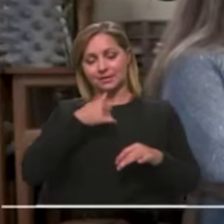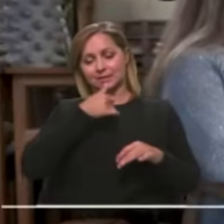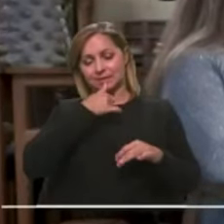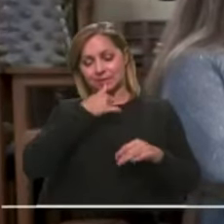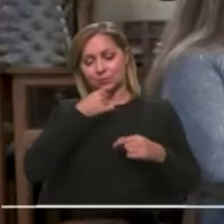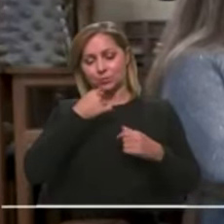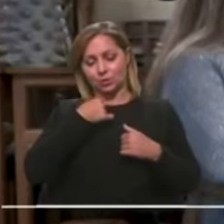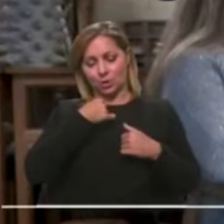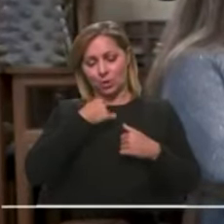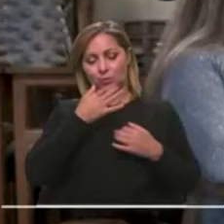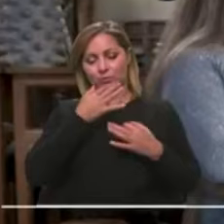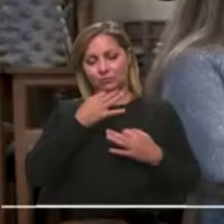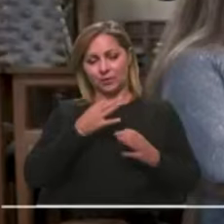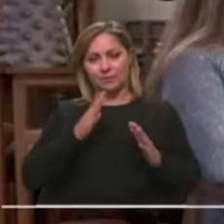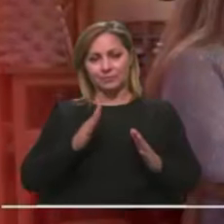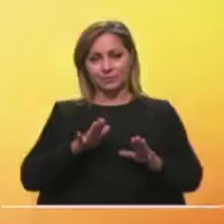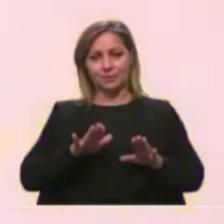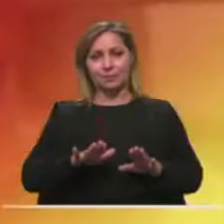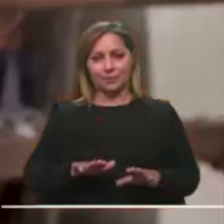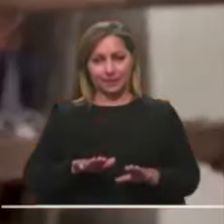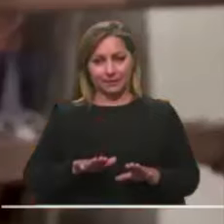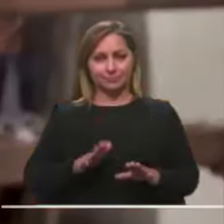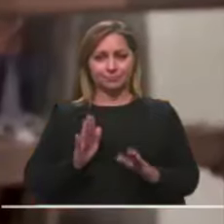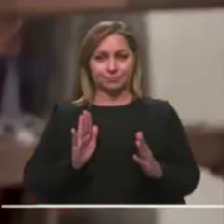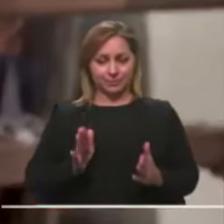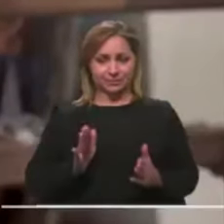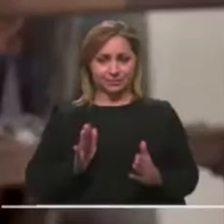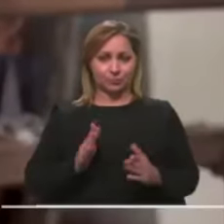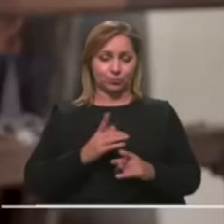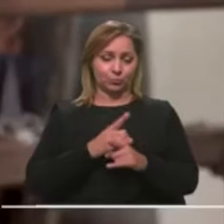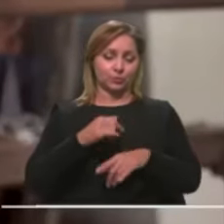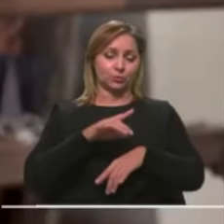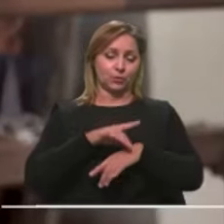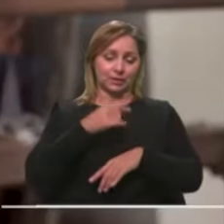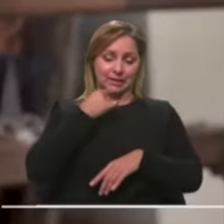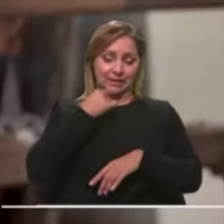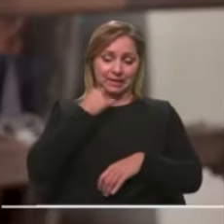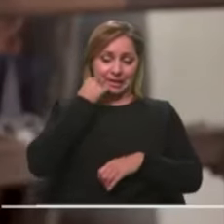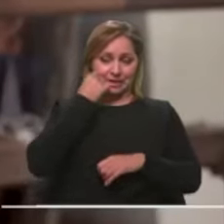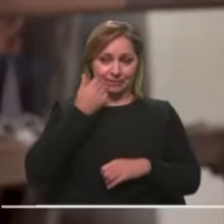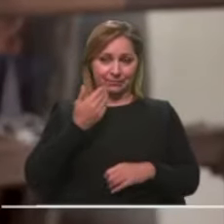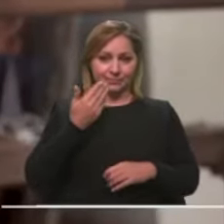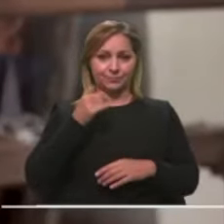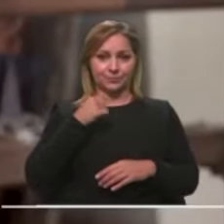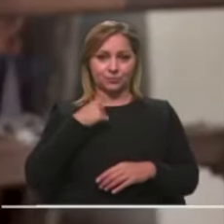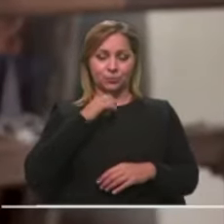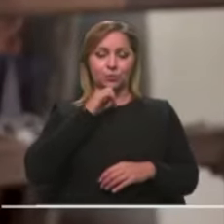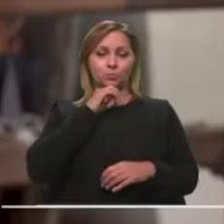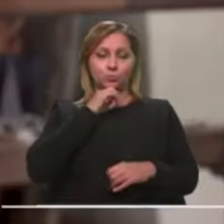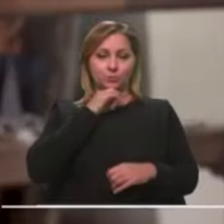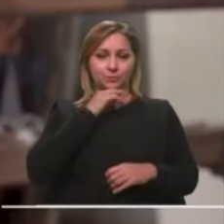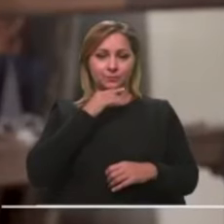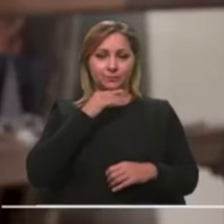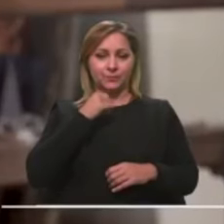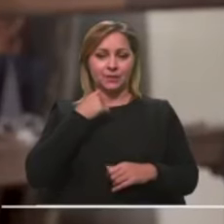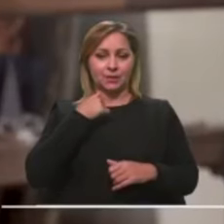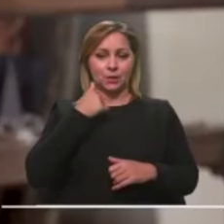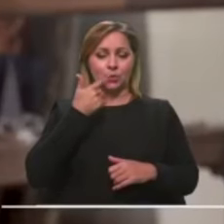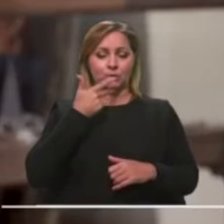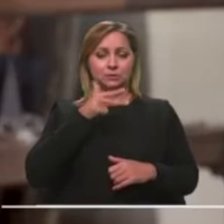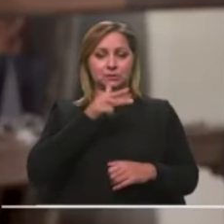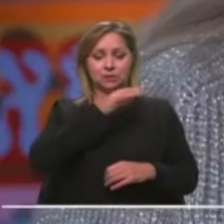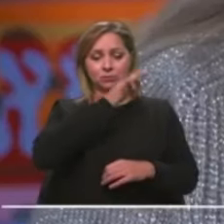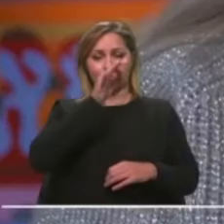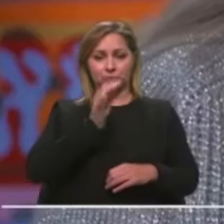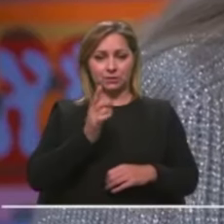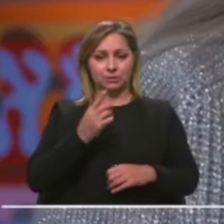facto finalmente parar um bocadinho, mas foi possível fazer, obviamente não estava a 100%, mas foi